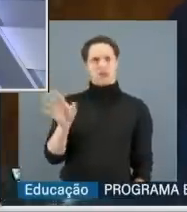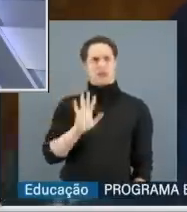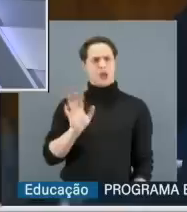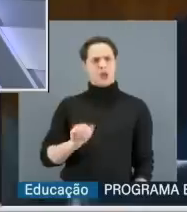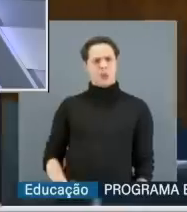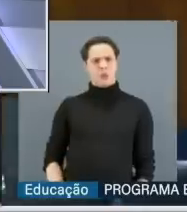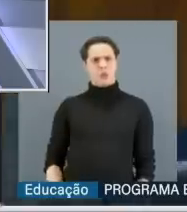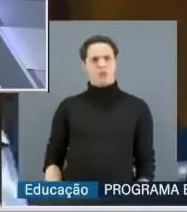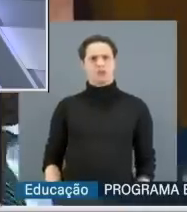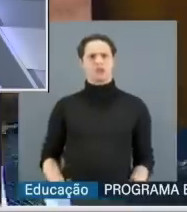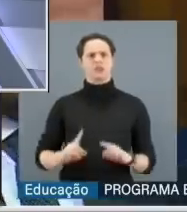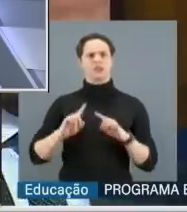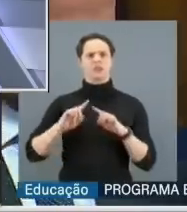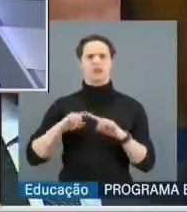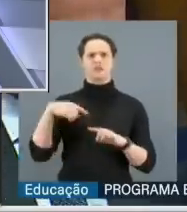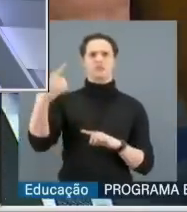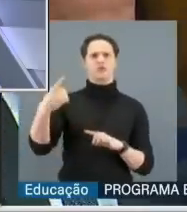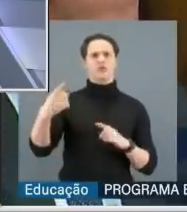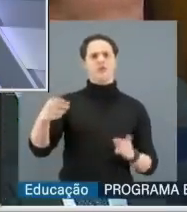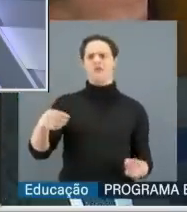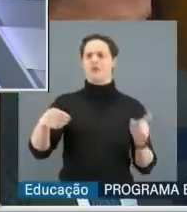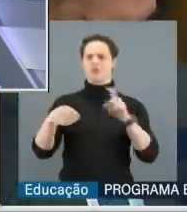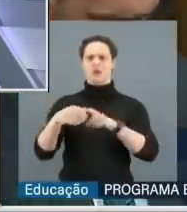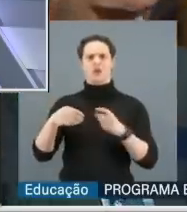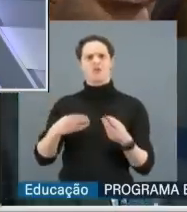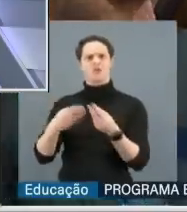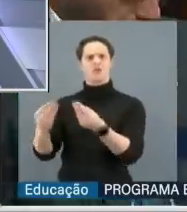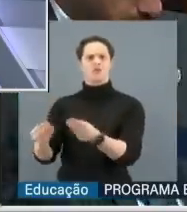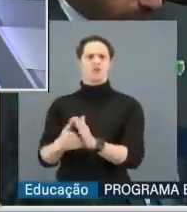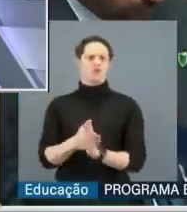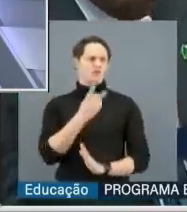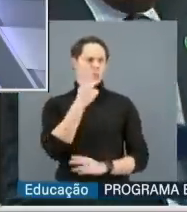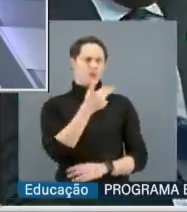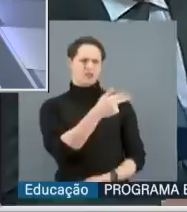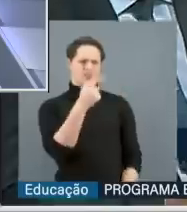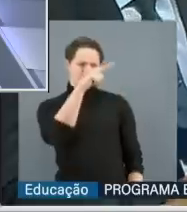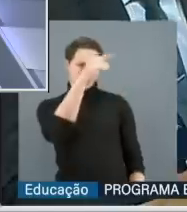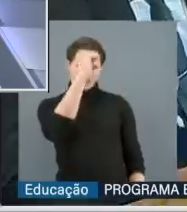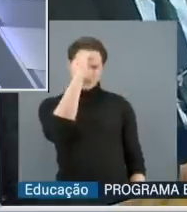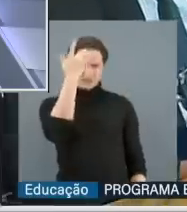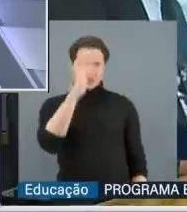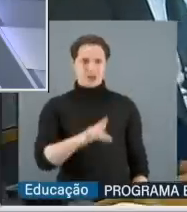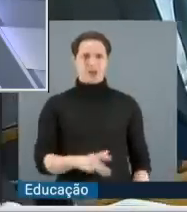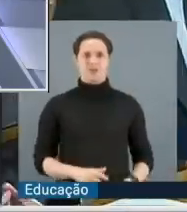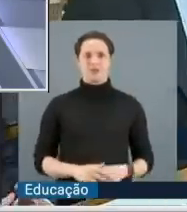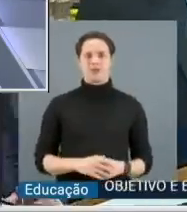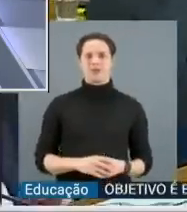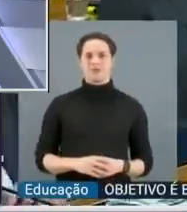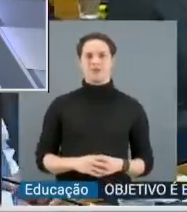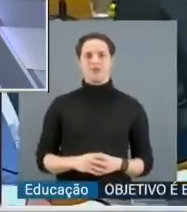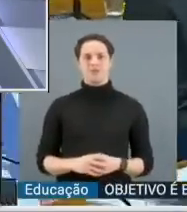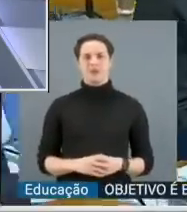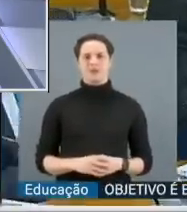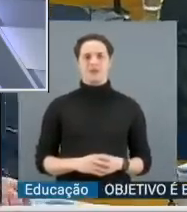audiência. E totalmente dispensável essa atitude do Sérgio Moro.